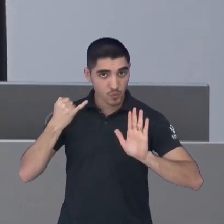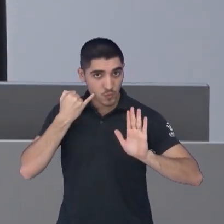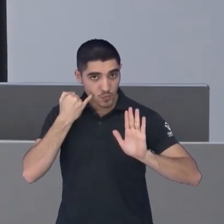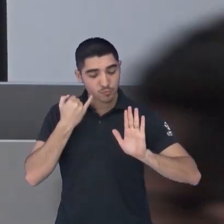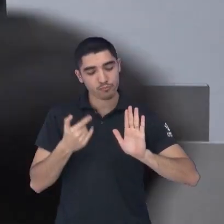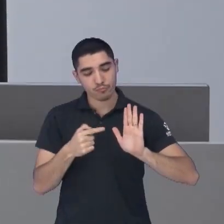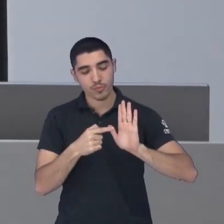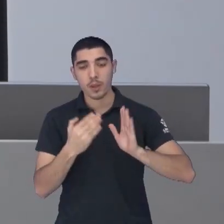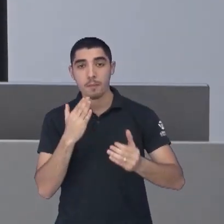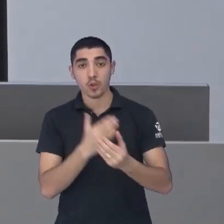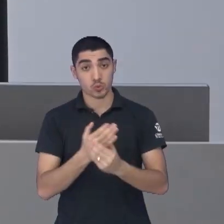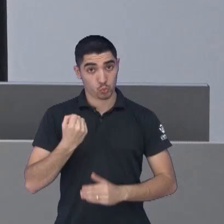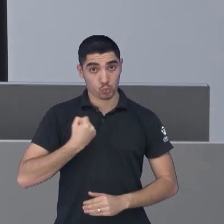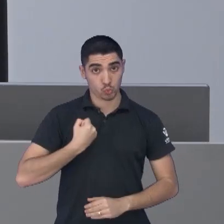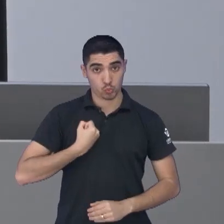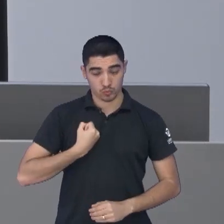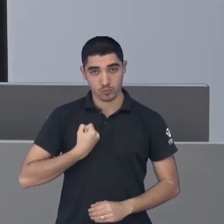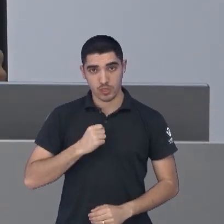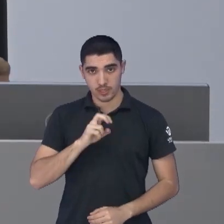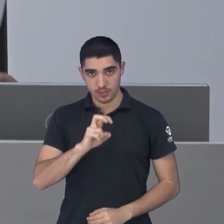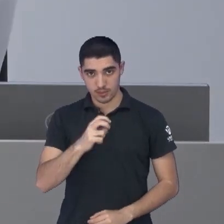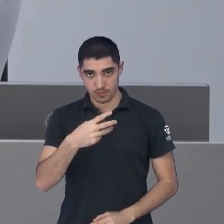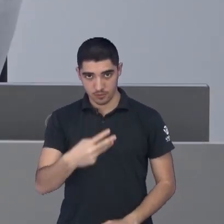ao processo número